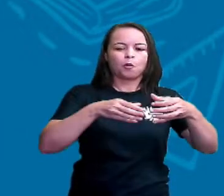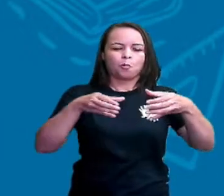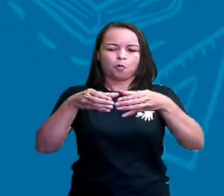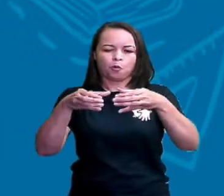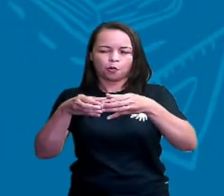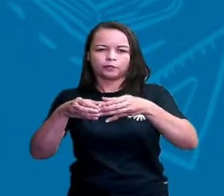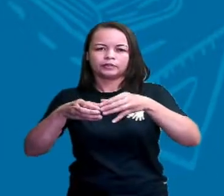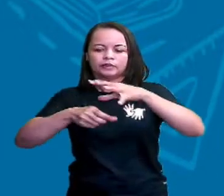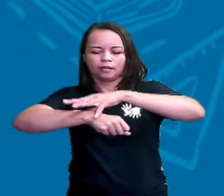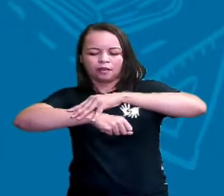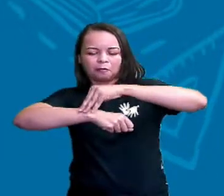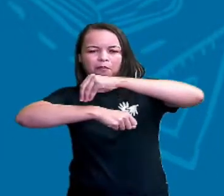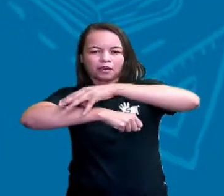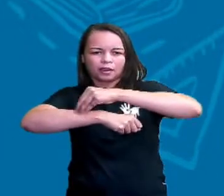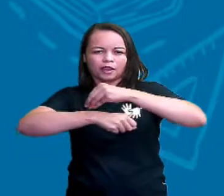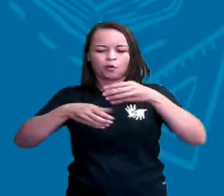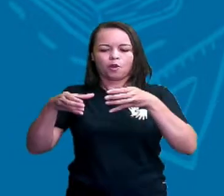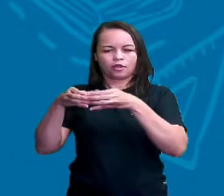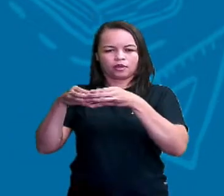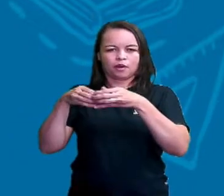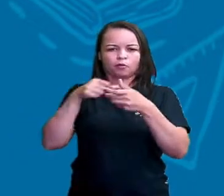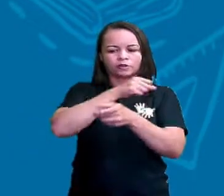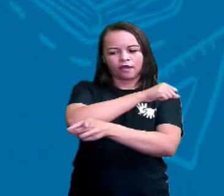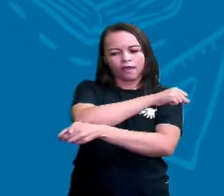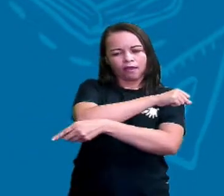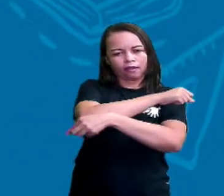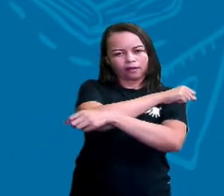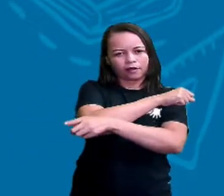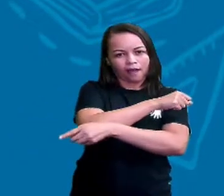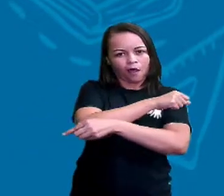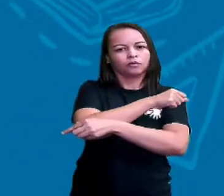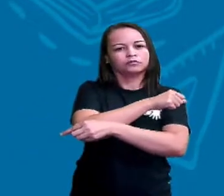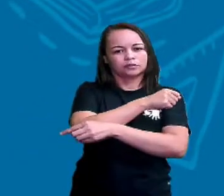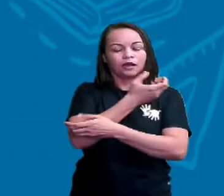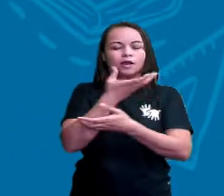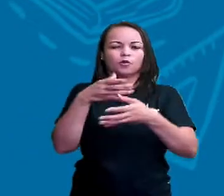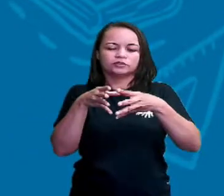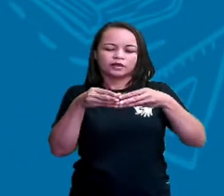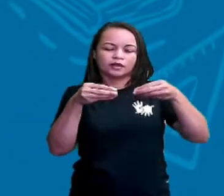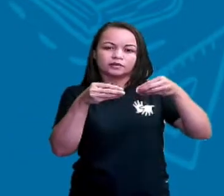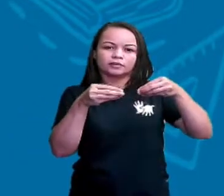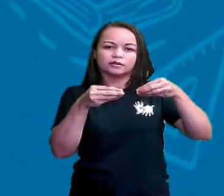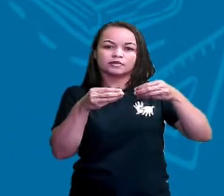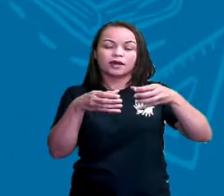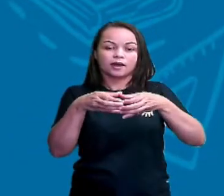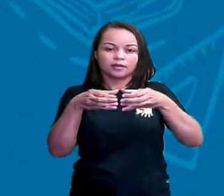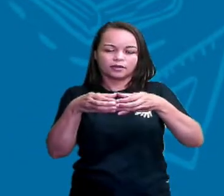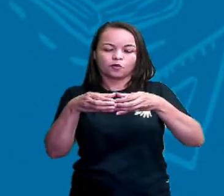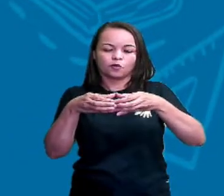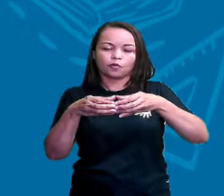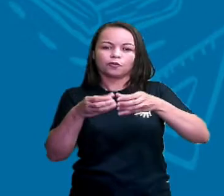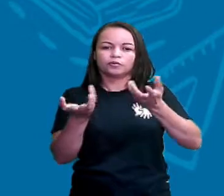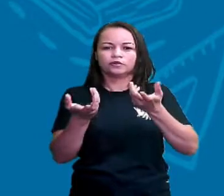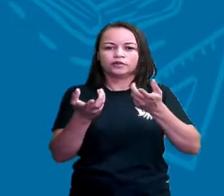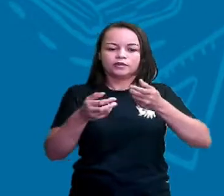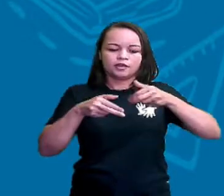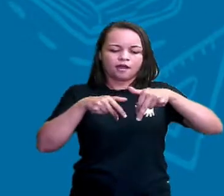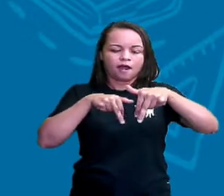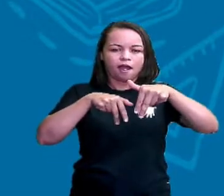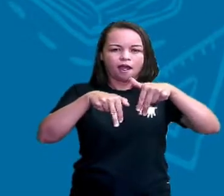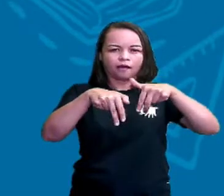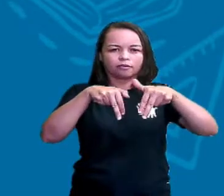que possuem caudas, os animais que andam e os animais que roem. Portanto, essas